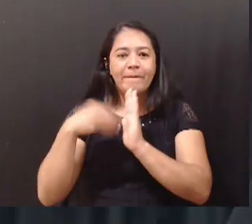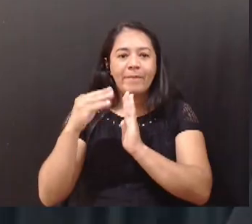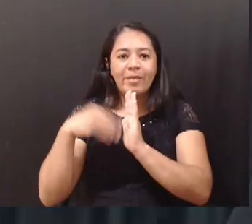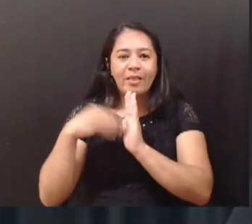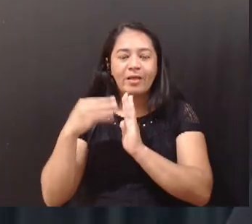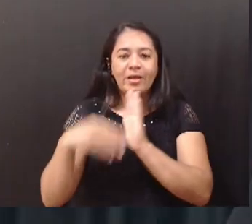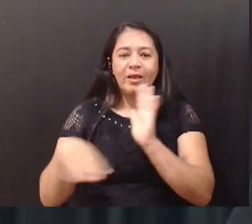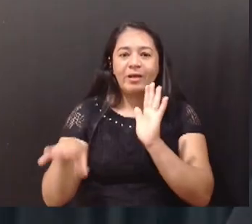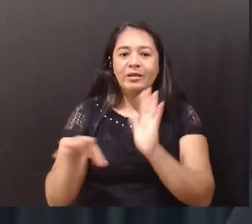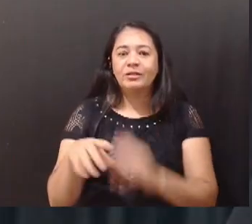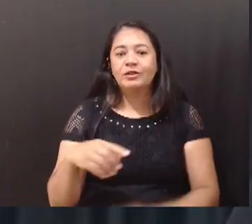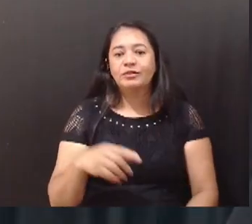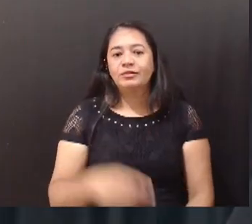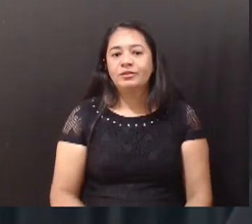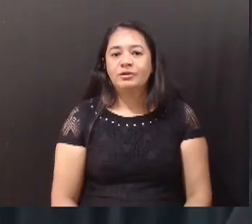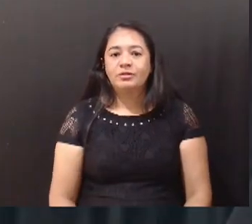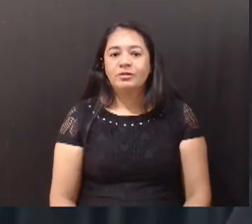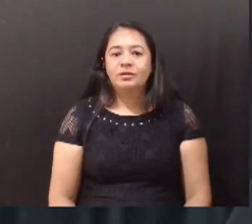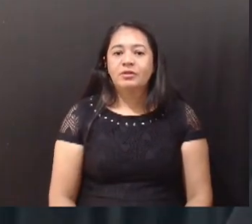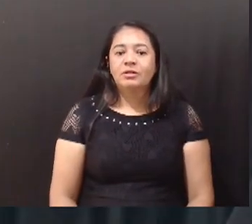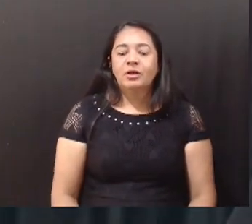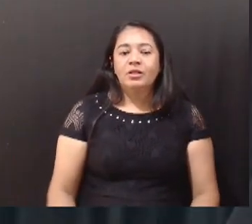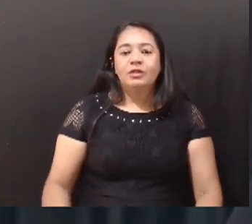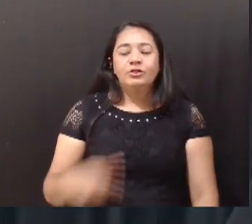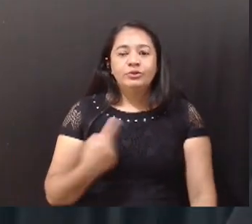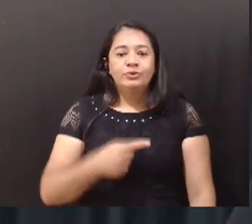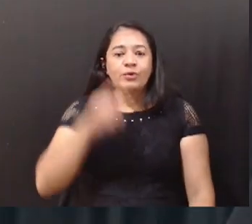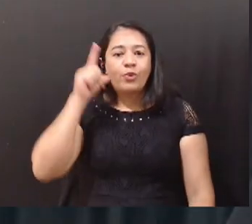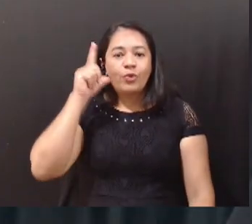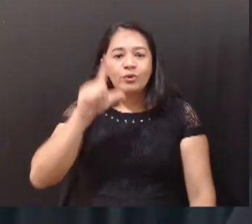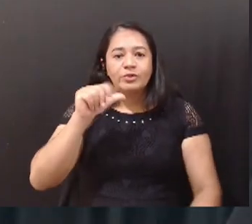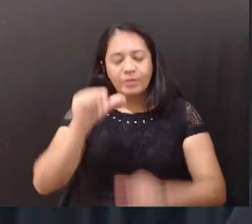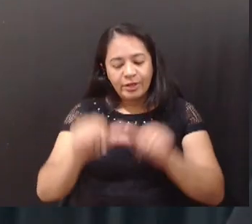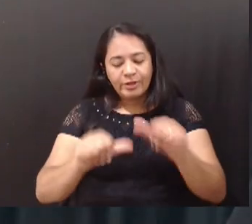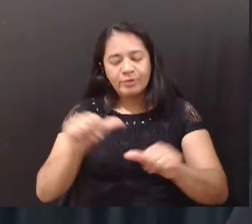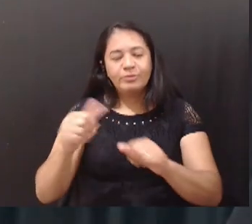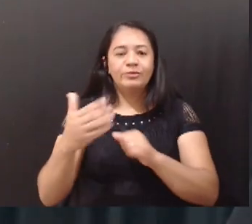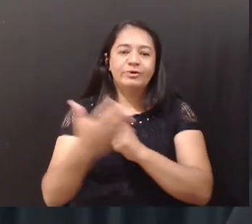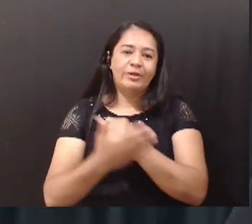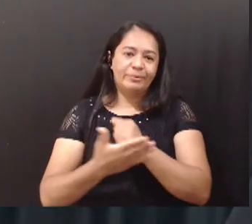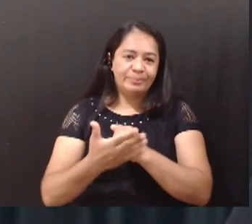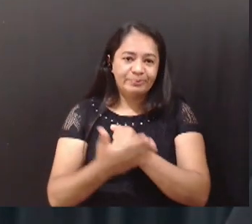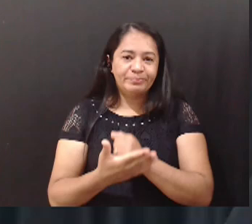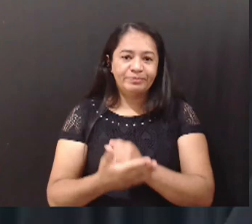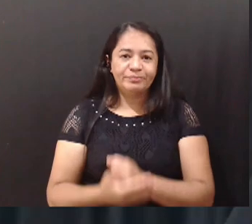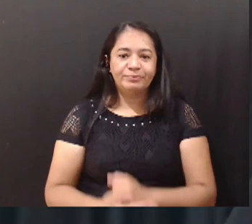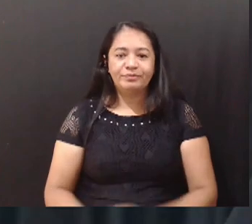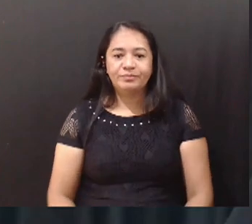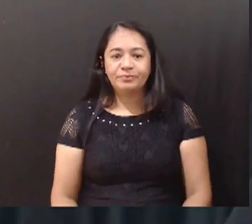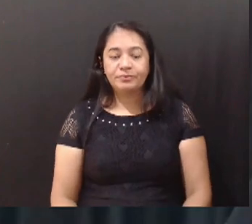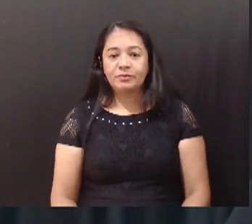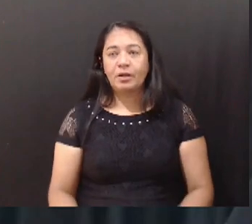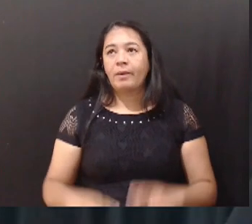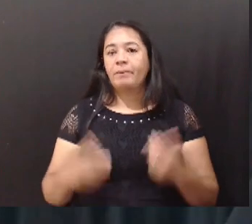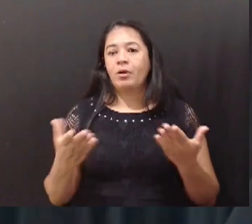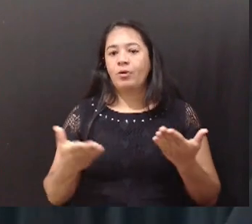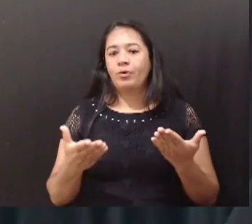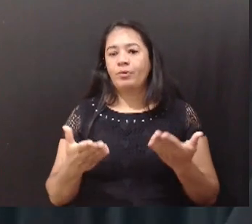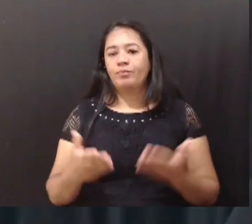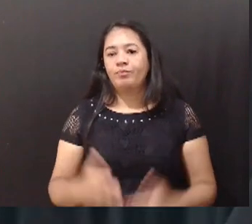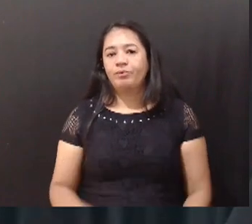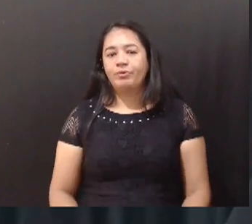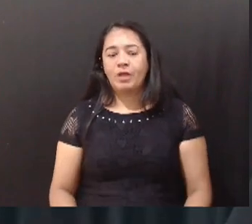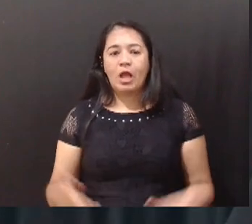lógico, em menor proporção, mas a gente consegue mudar esses padrões. Agora, o que não pode é acontecer como esses movimentos de